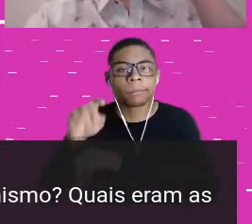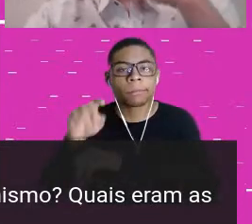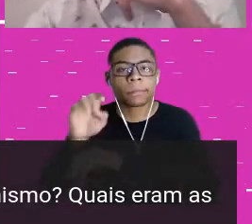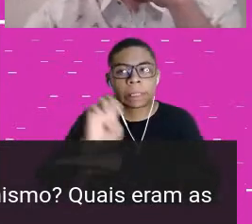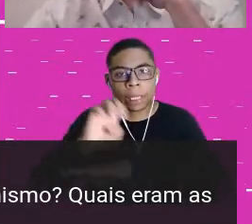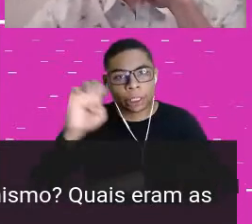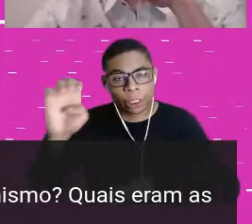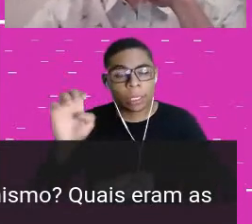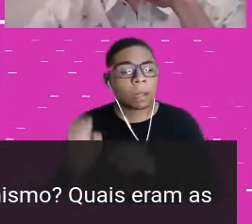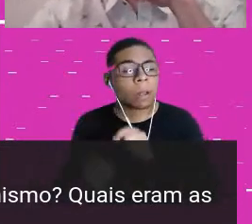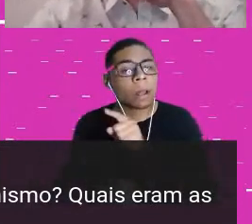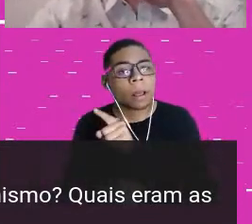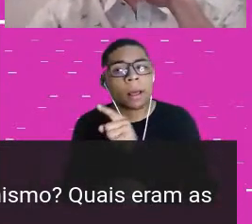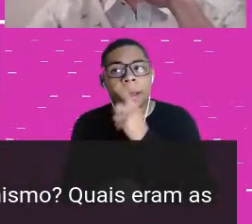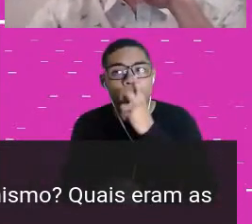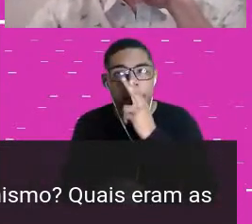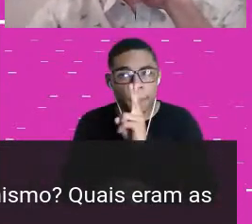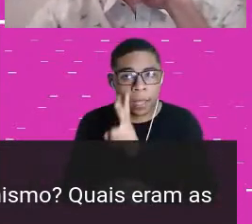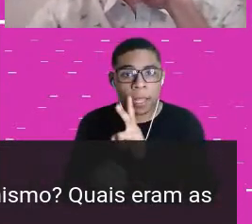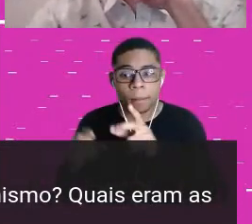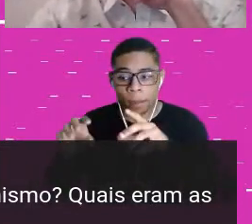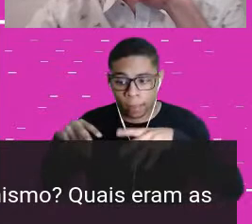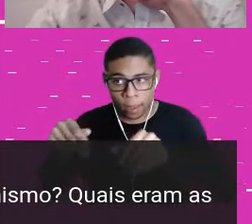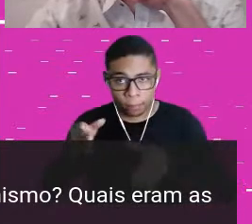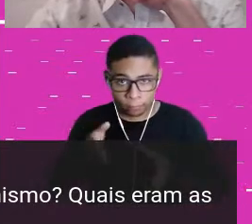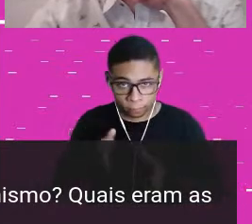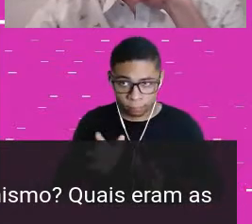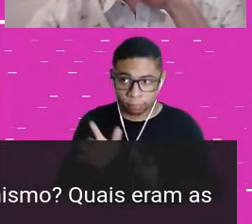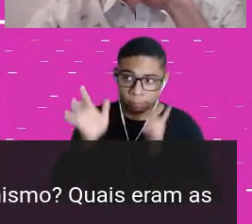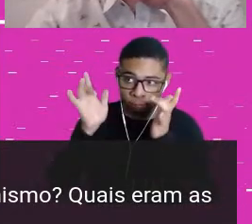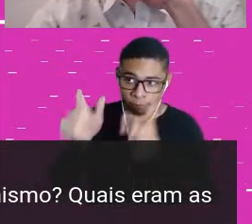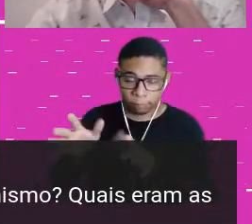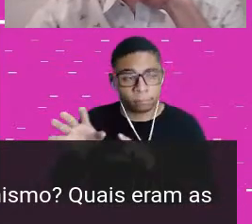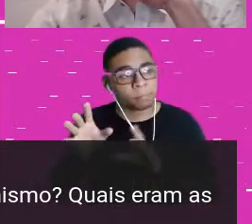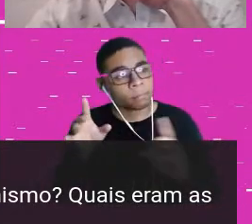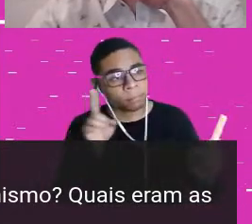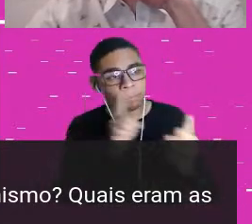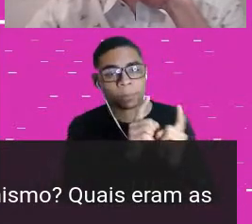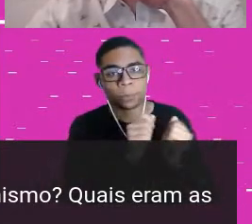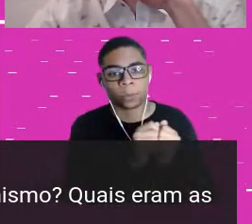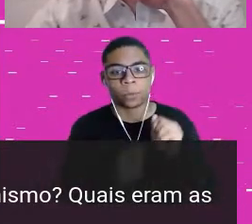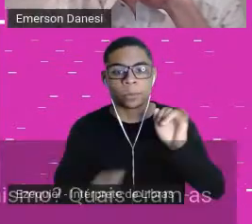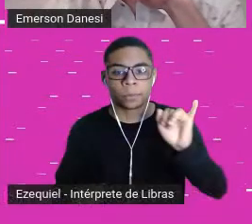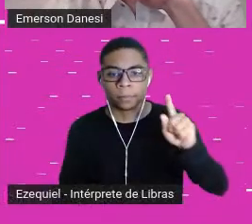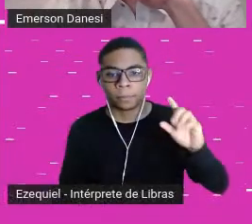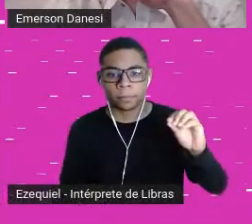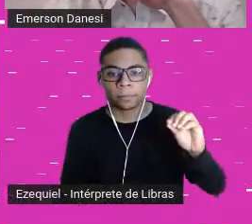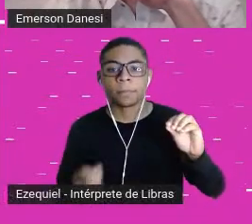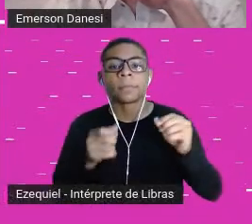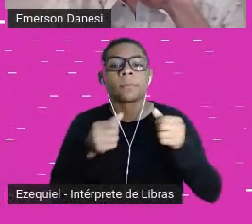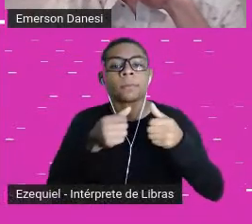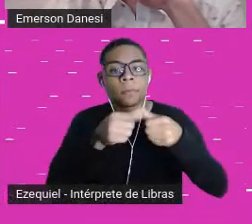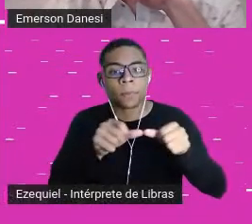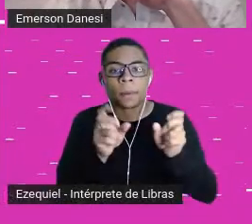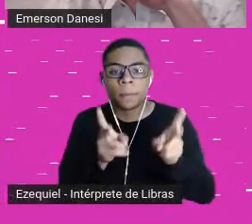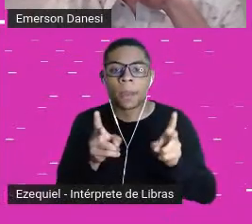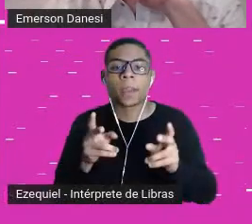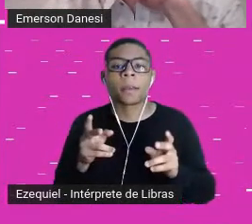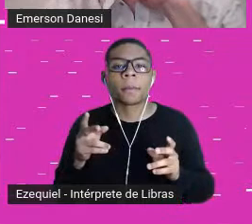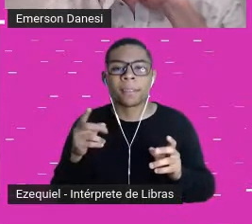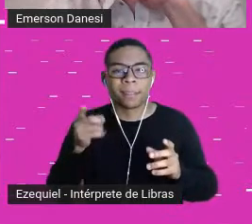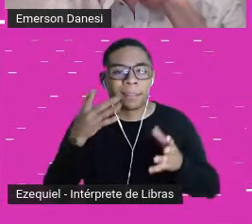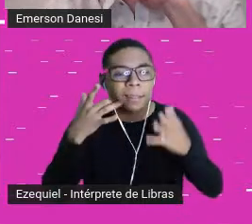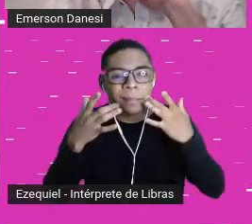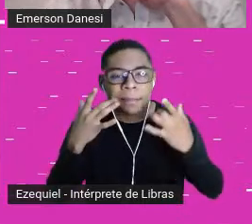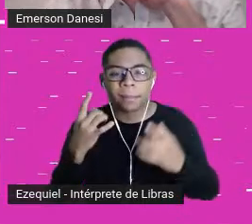e ela deixa a terra dela justamente para ficar com o Jasão. Então eu acho que isso também, eu acho que estava na peça, ou era uma coisa que